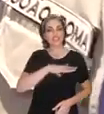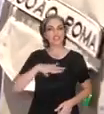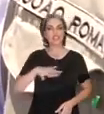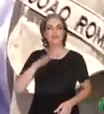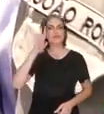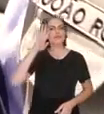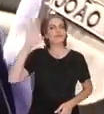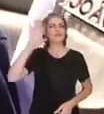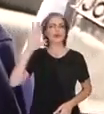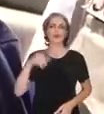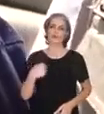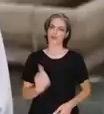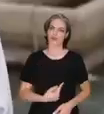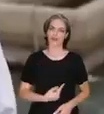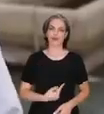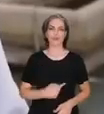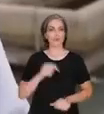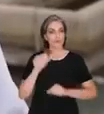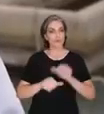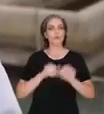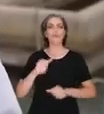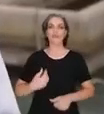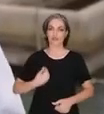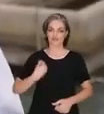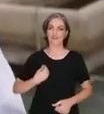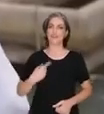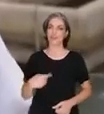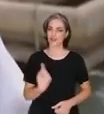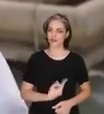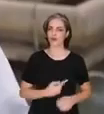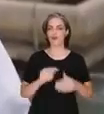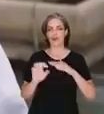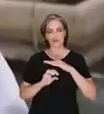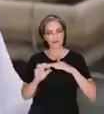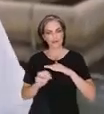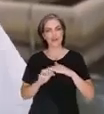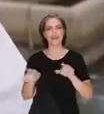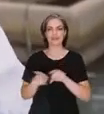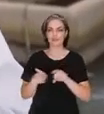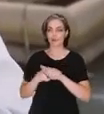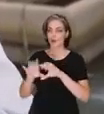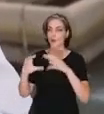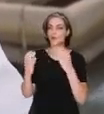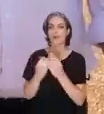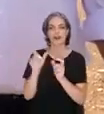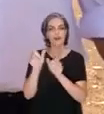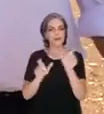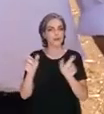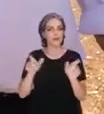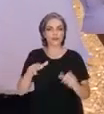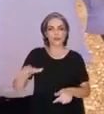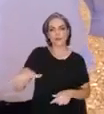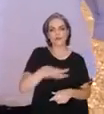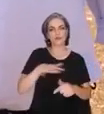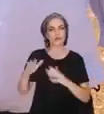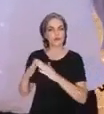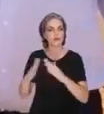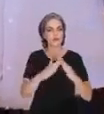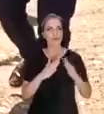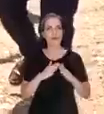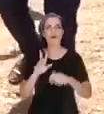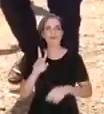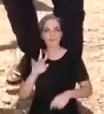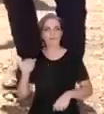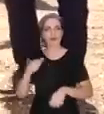Baixa Direção é um sonho para o nosso território, vai mudar a vida não só nossa como concessionário, mas toda a comunidade em volta. Vai trazer mão